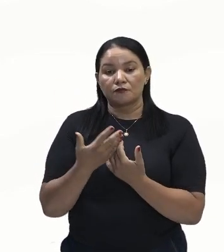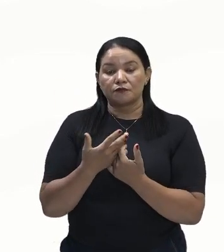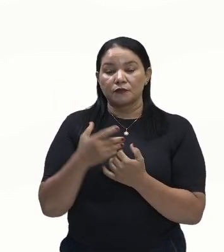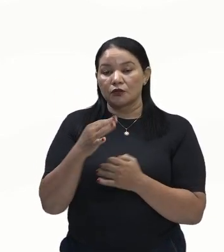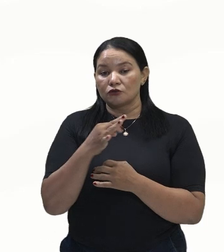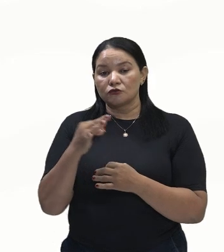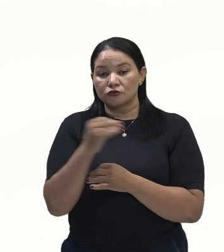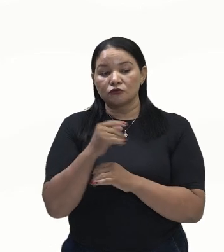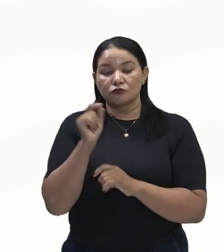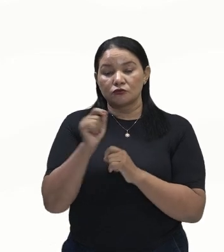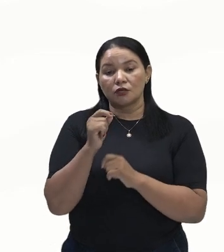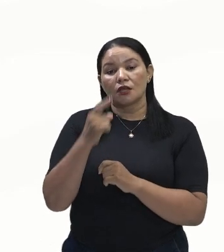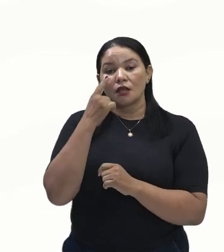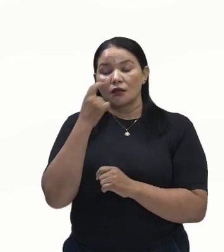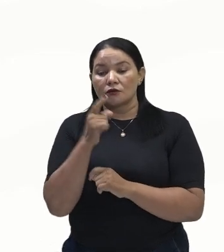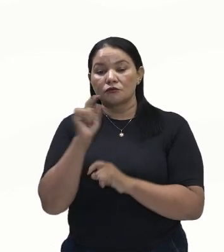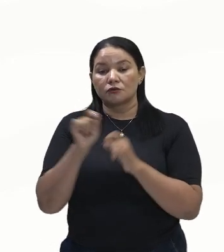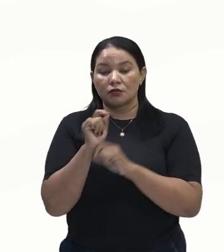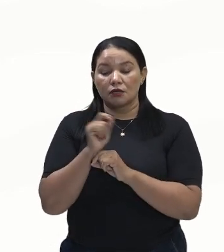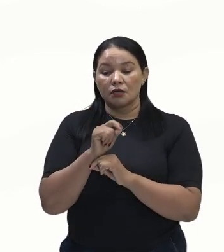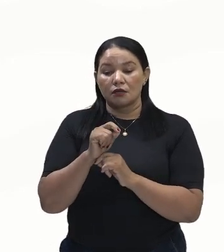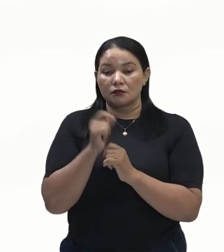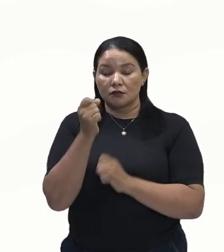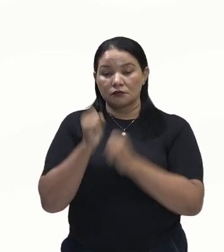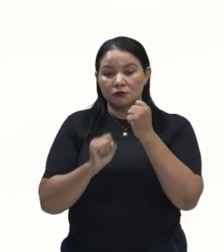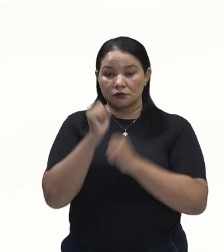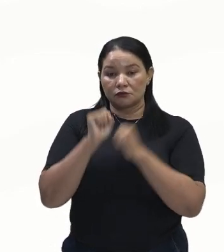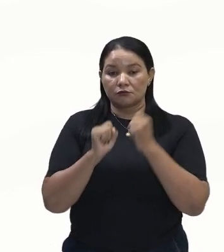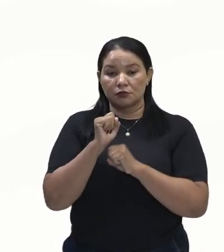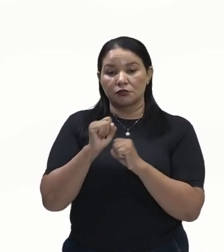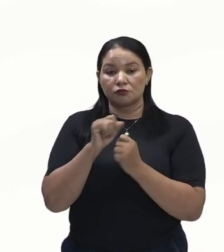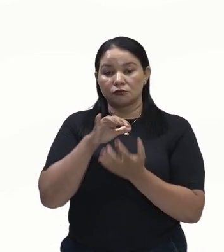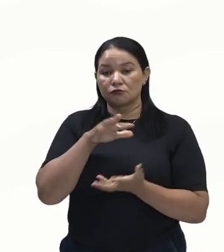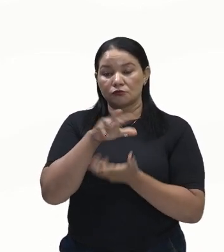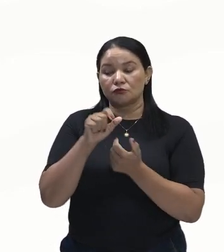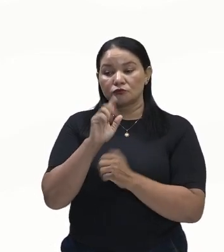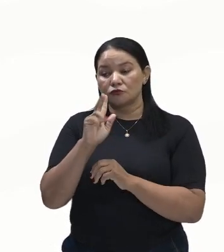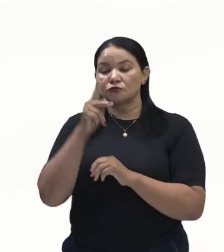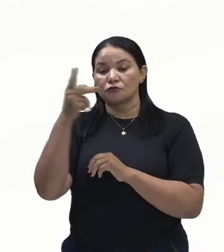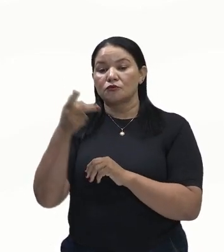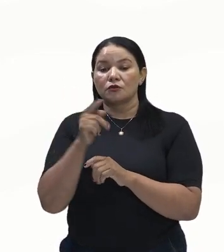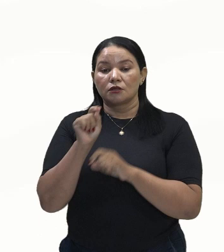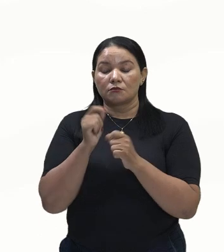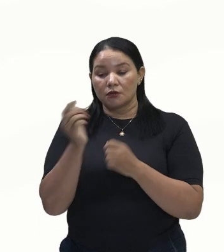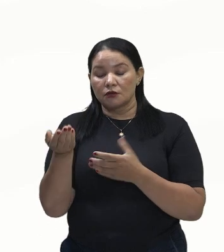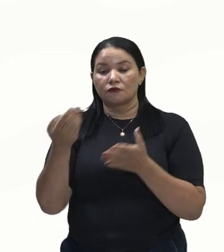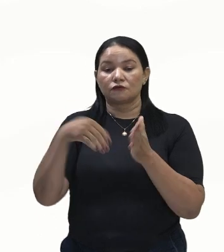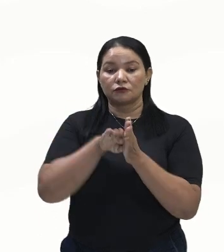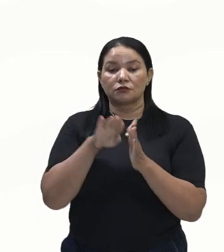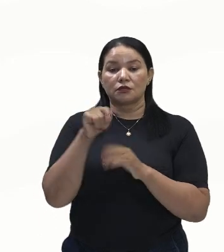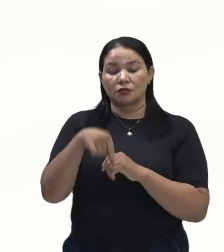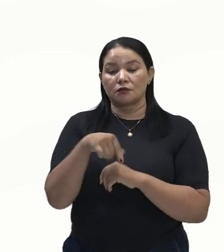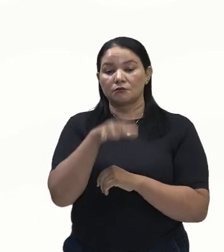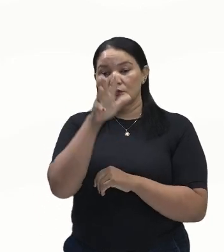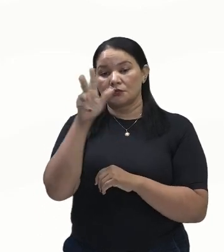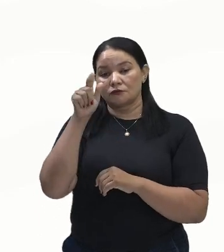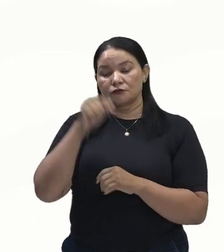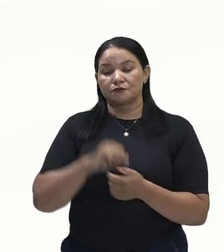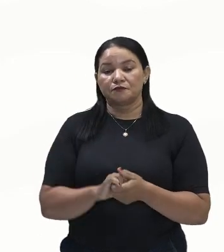as empresas multinacionais se instalarem na Zona Franca de Manaus, ok? Continuando,